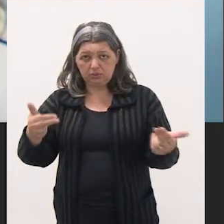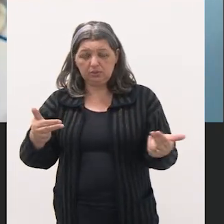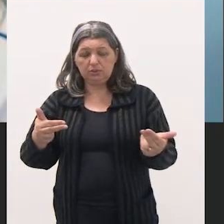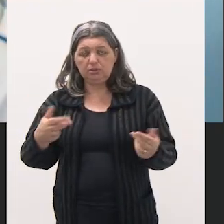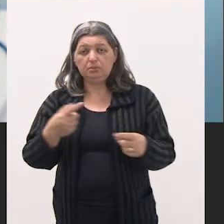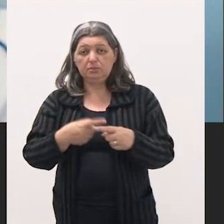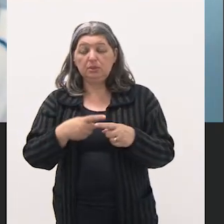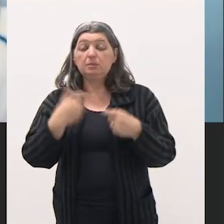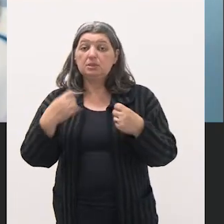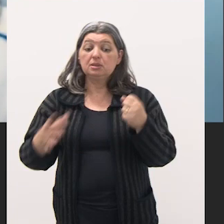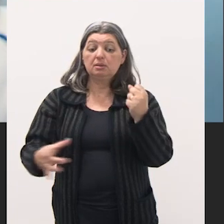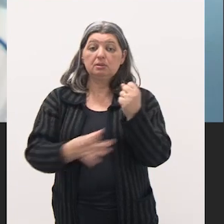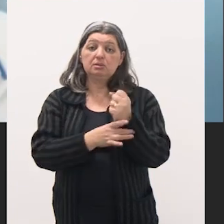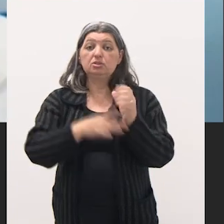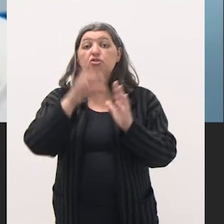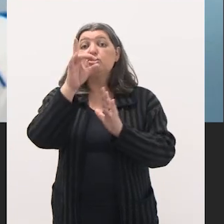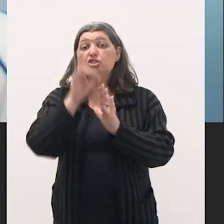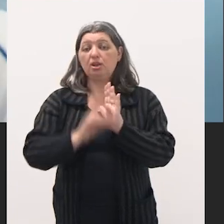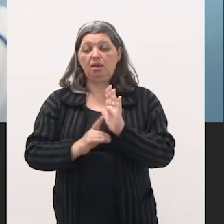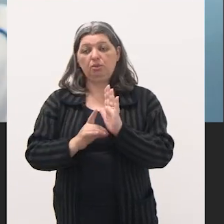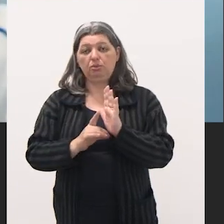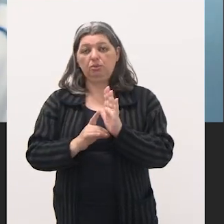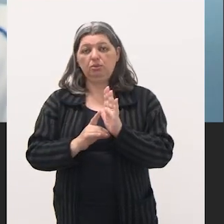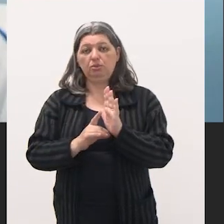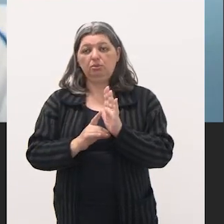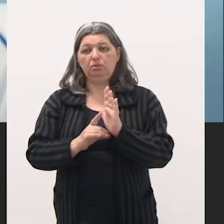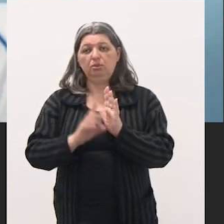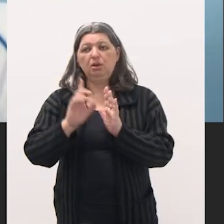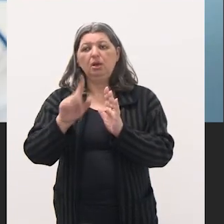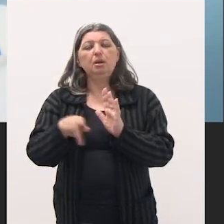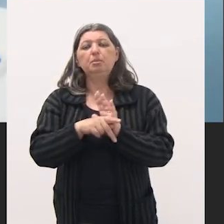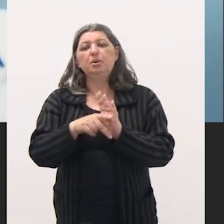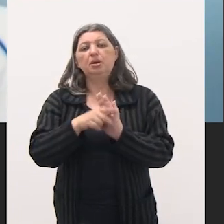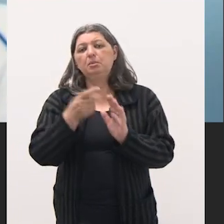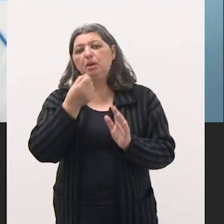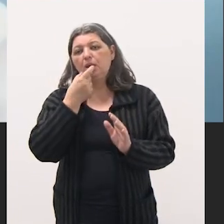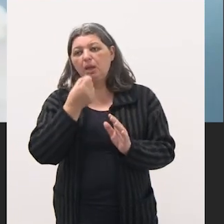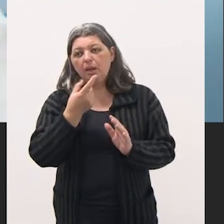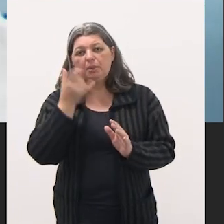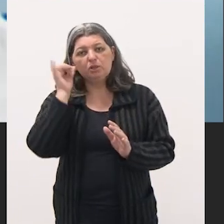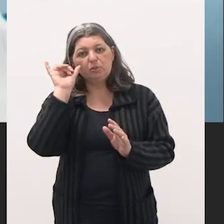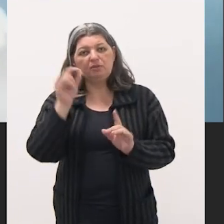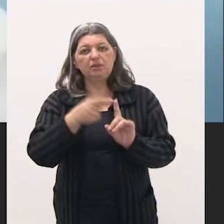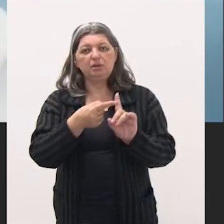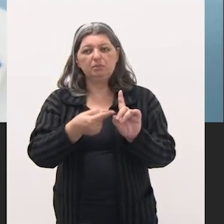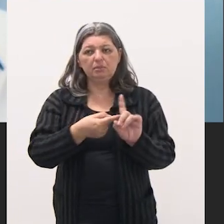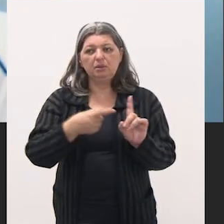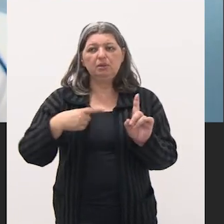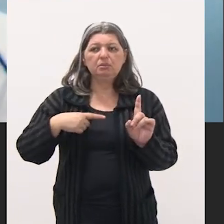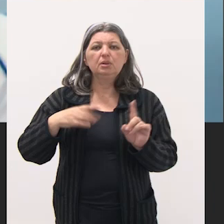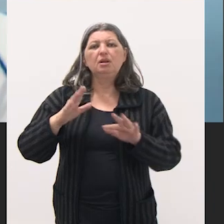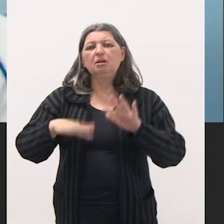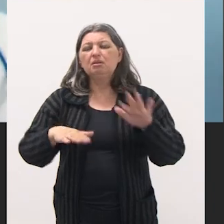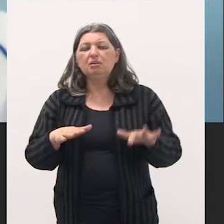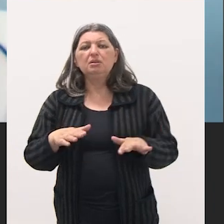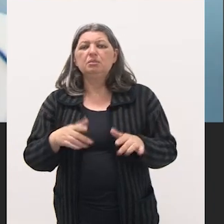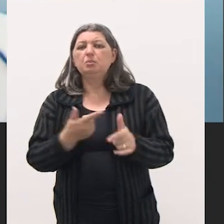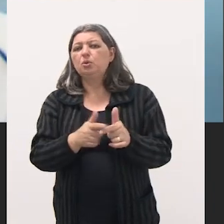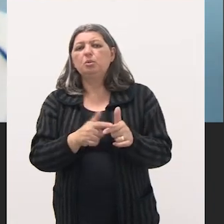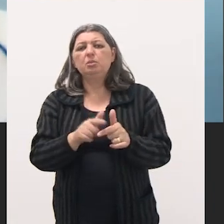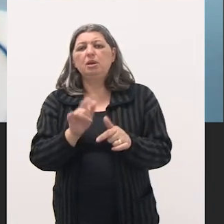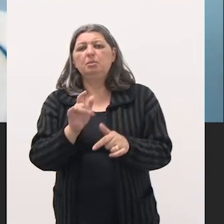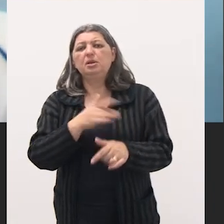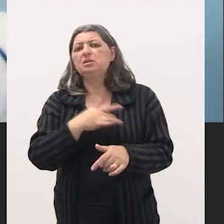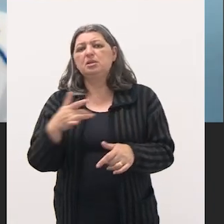elas o direito. Mas que método de concepção não vai dar? Pode ter mais trombose, não vai ter mais trombose? Como é que você